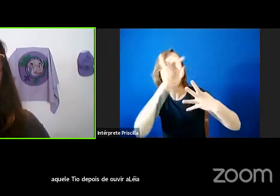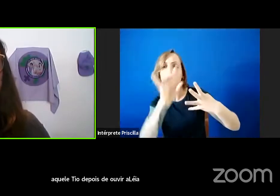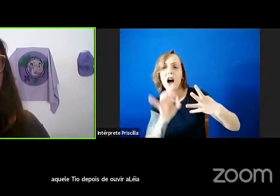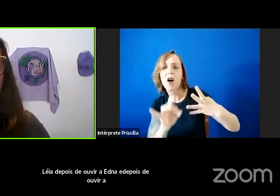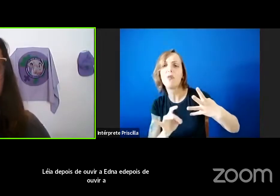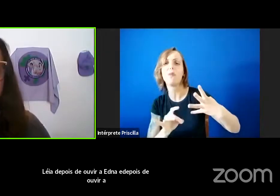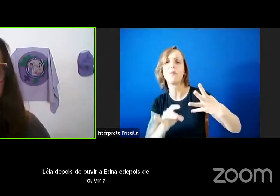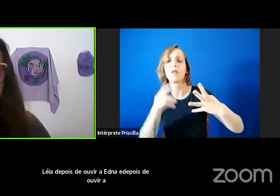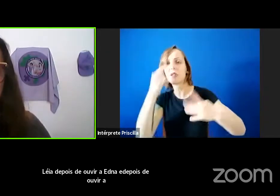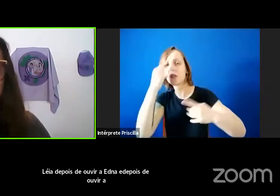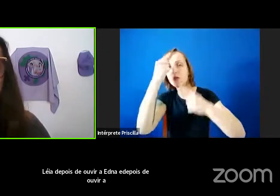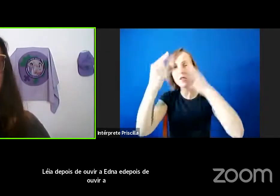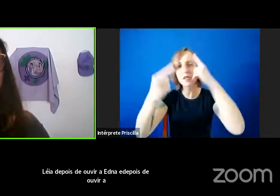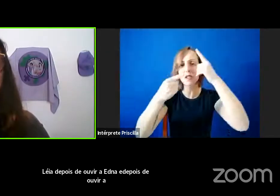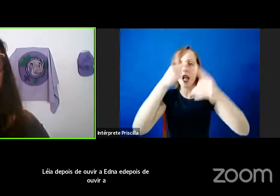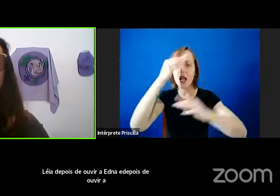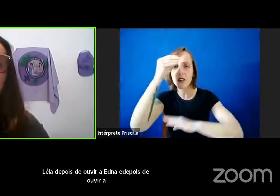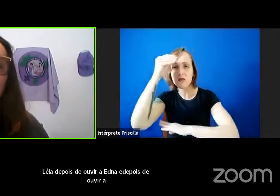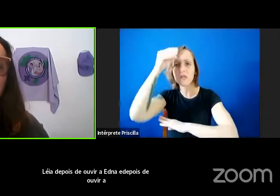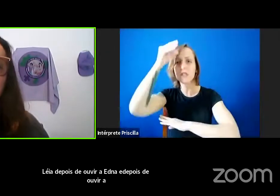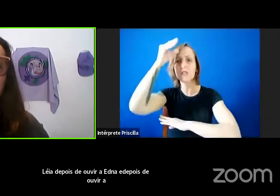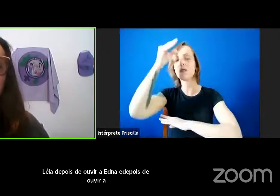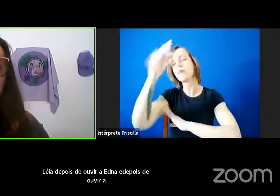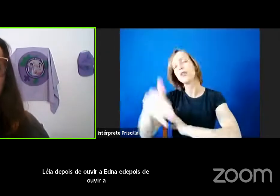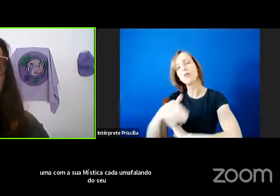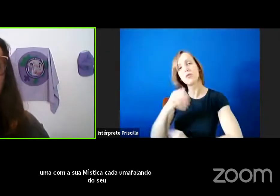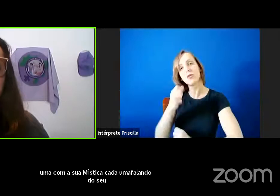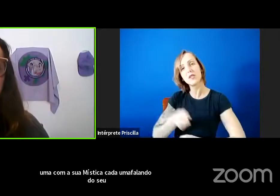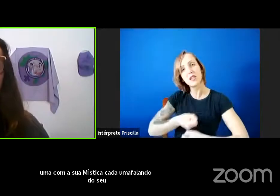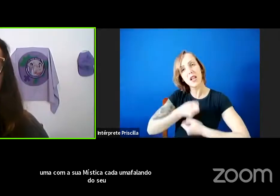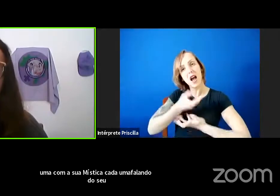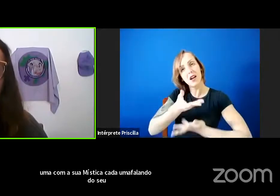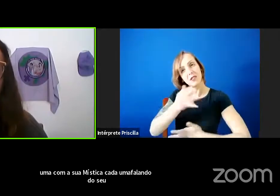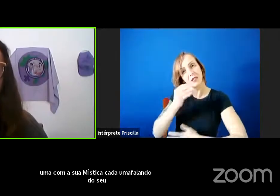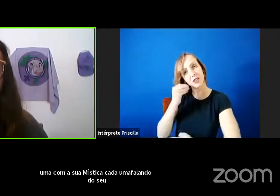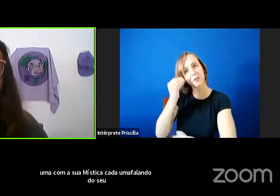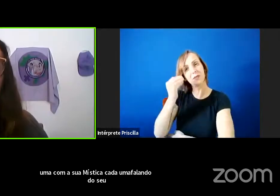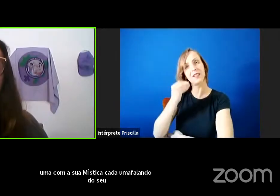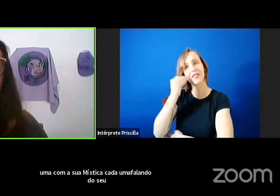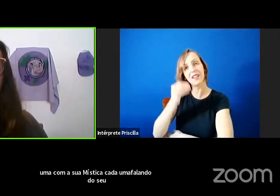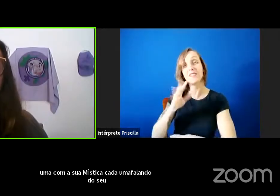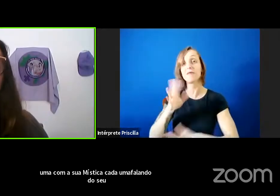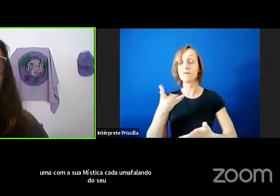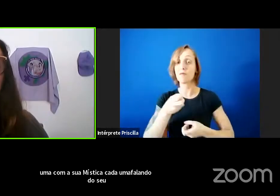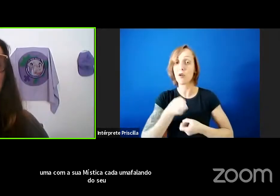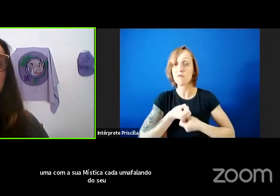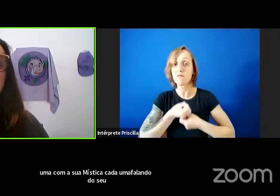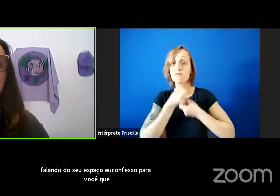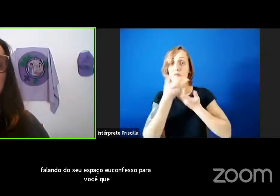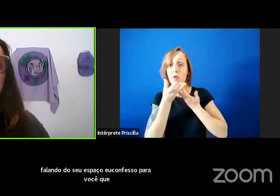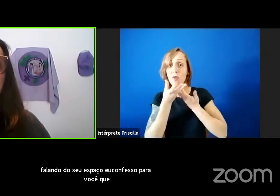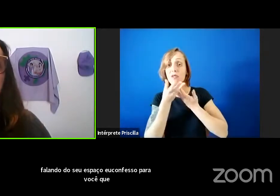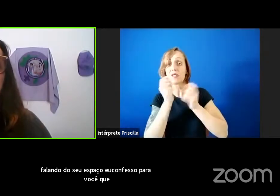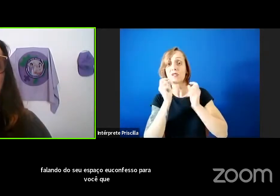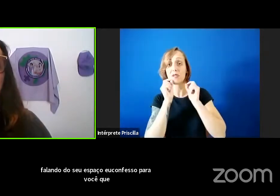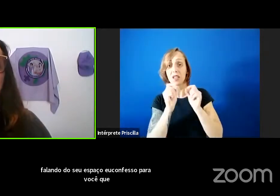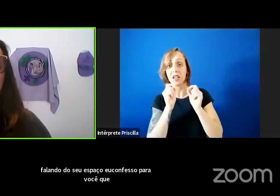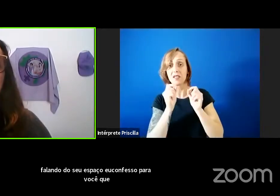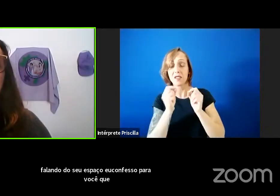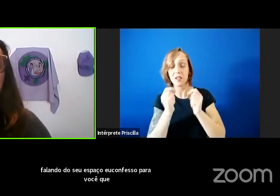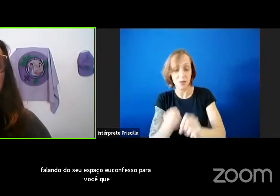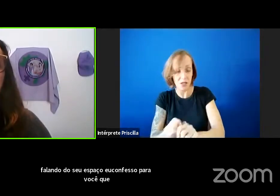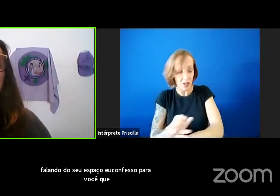cada uma falando do seu espaço. Eu confesso para vocês que eu sempre me emociono ouvindo essas mulheres.